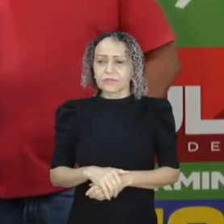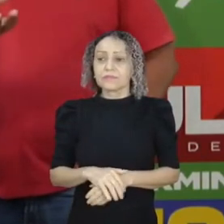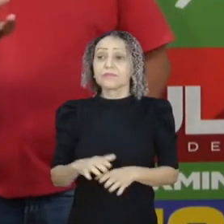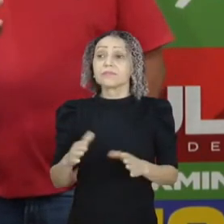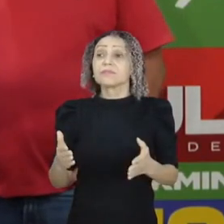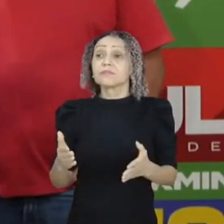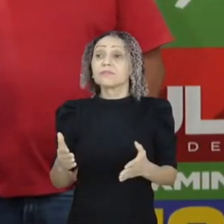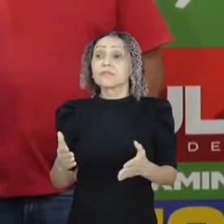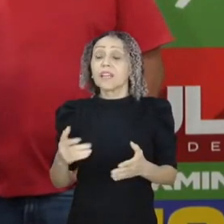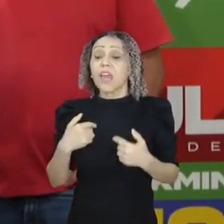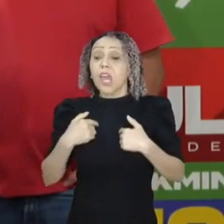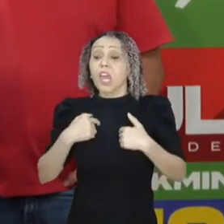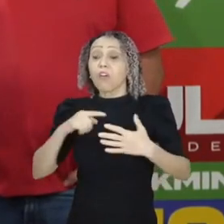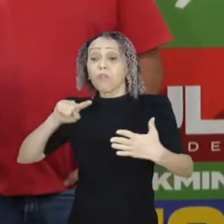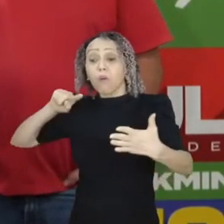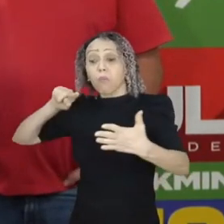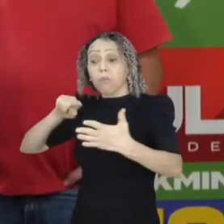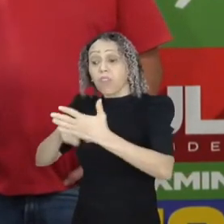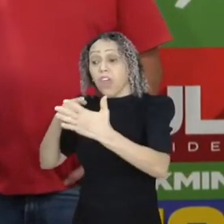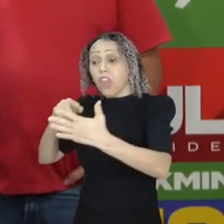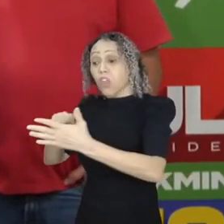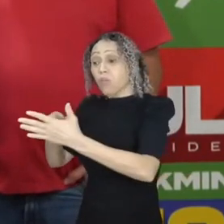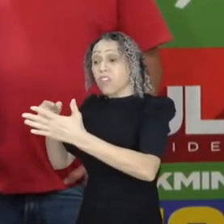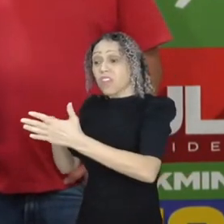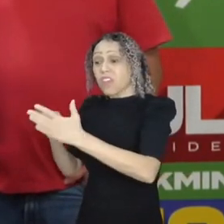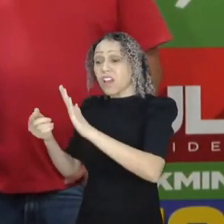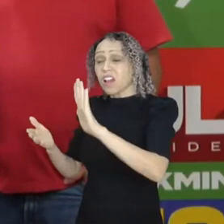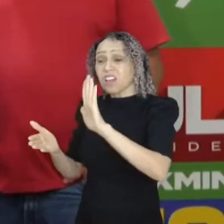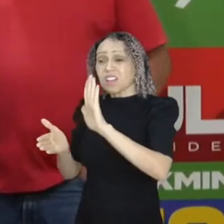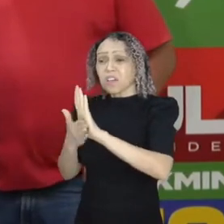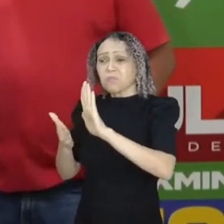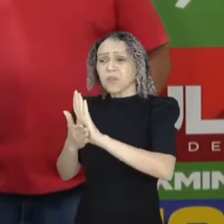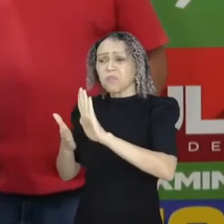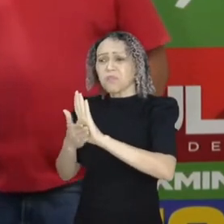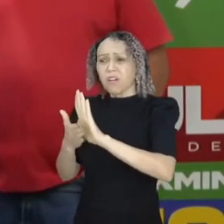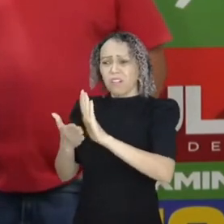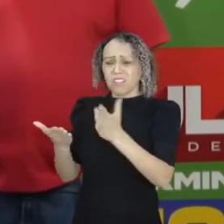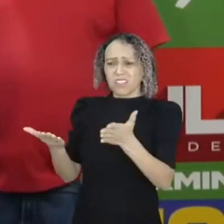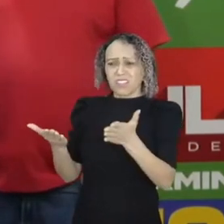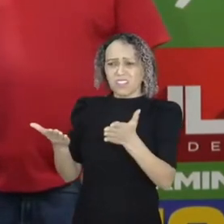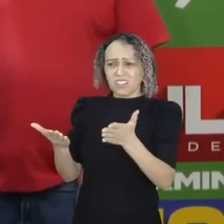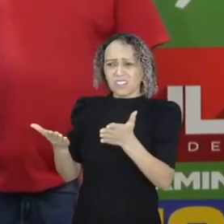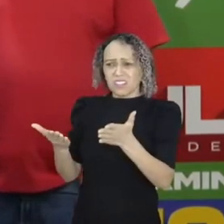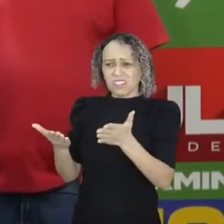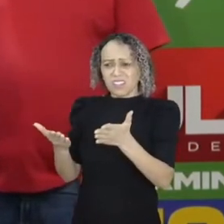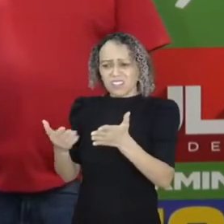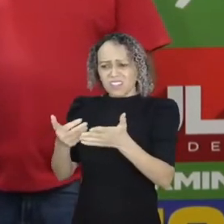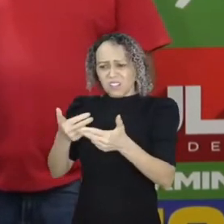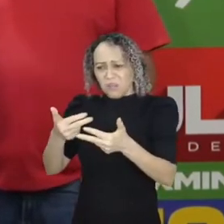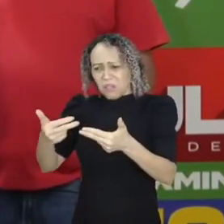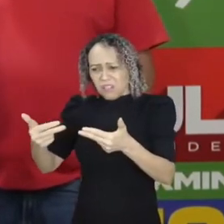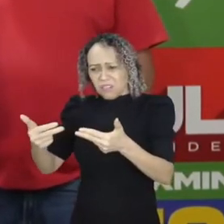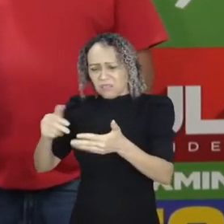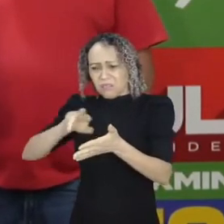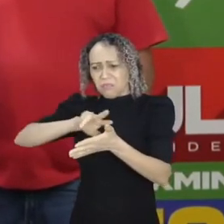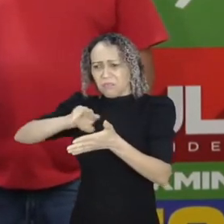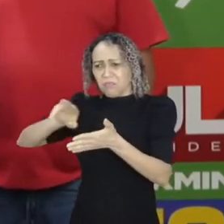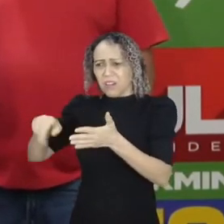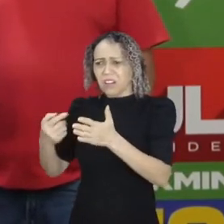Eu vou denunciar esse tipo de proposta, entende? Vou denunciar que isso vai trazer prejuízo para São